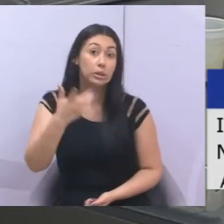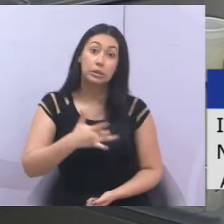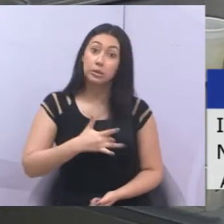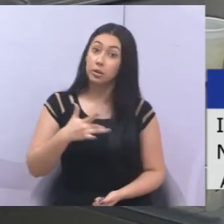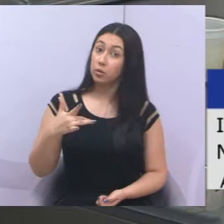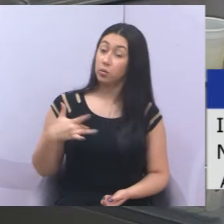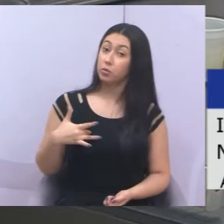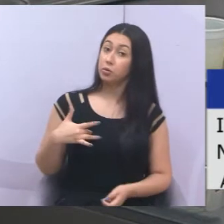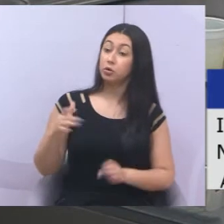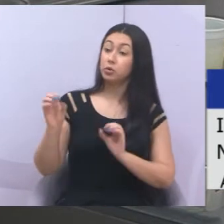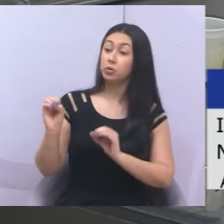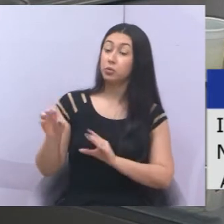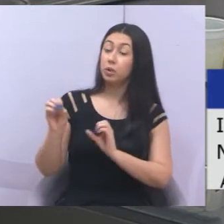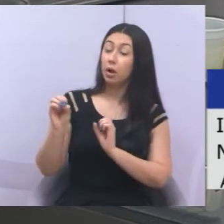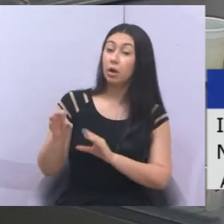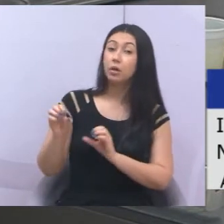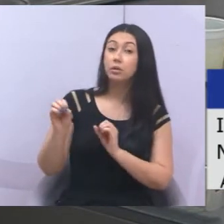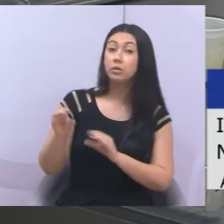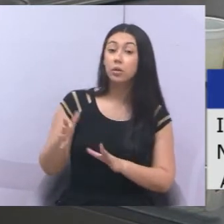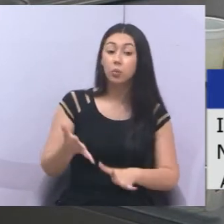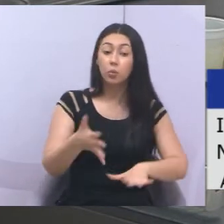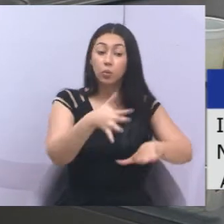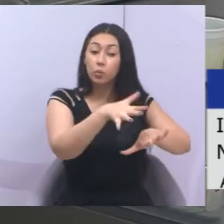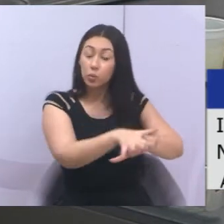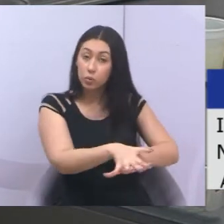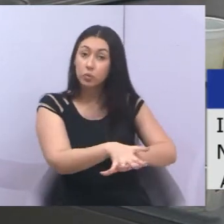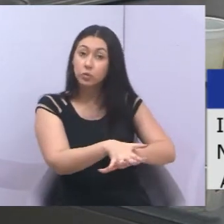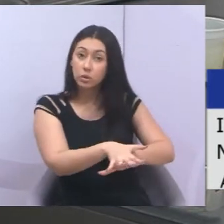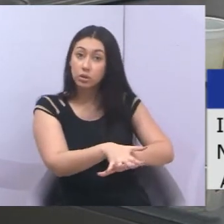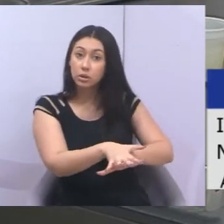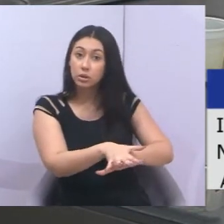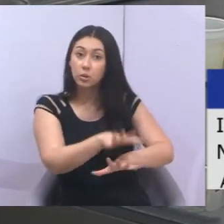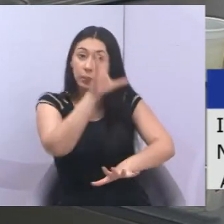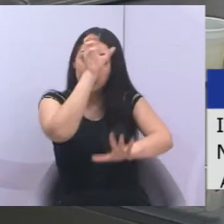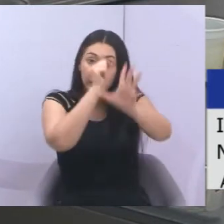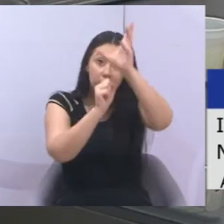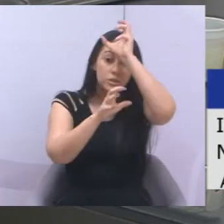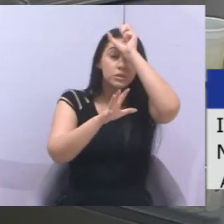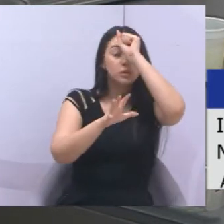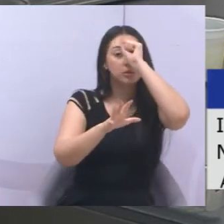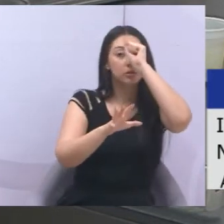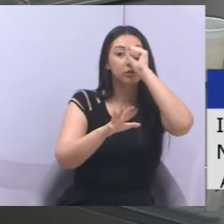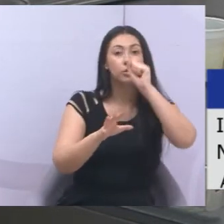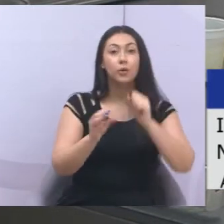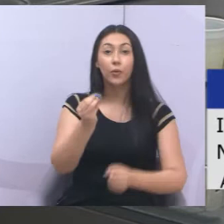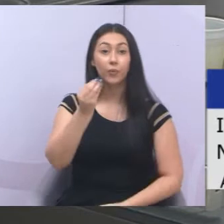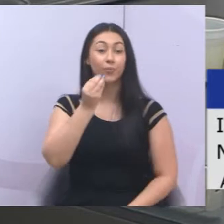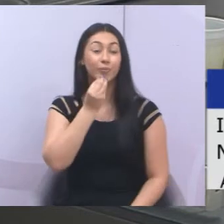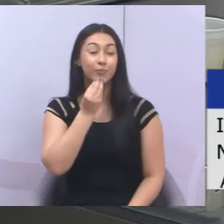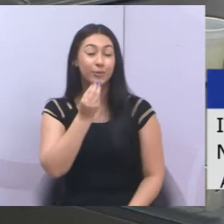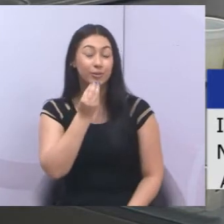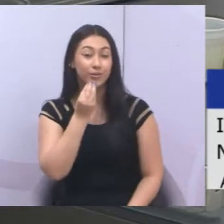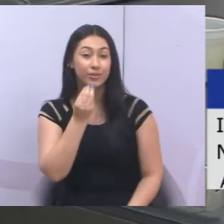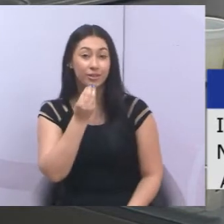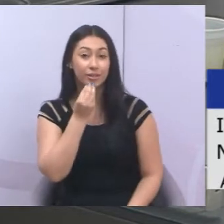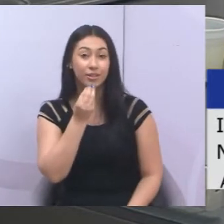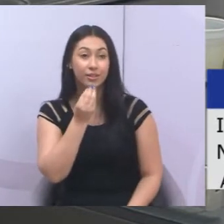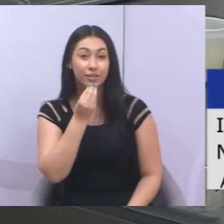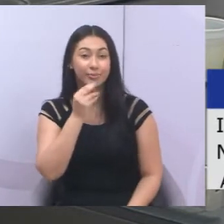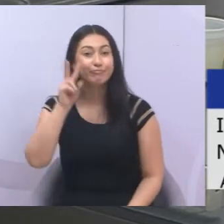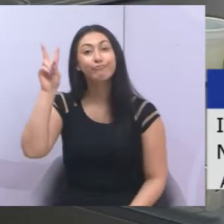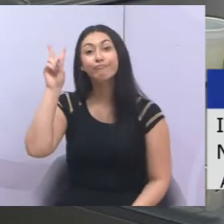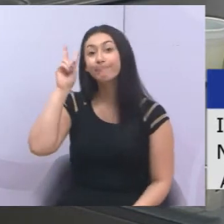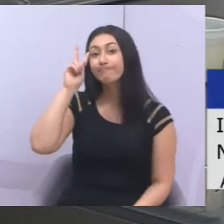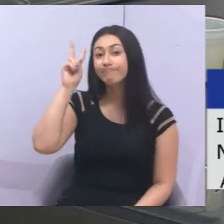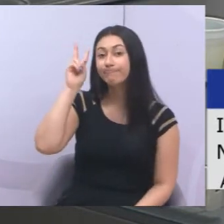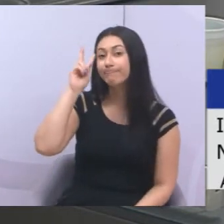saúde, educação, inclusão social, aprendizagens, oportunidades e